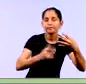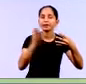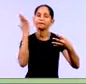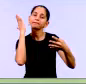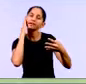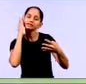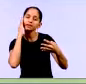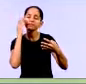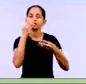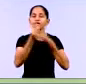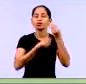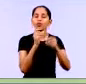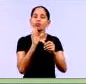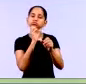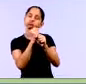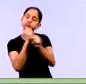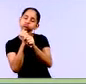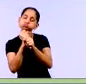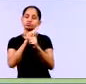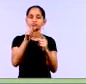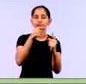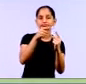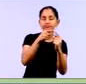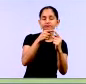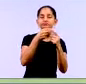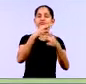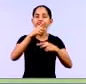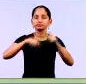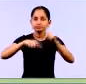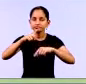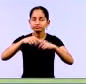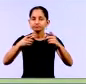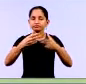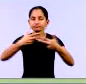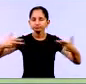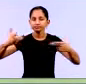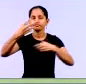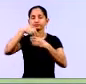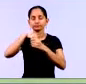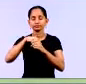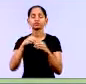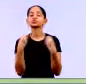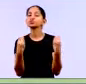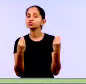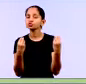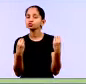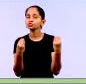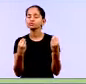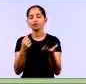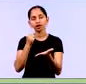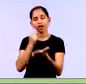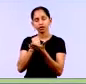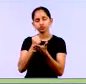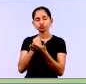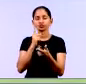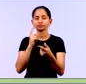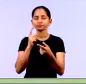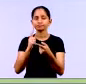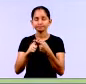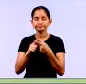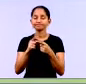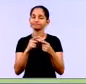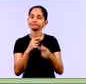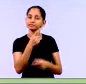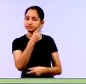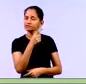precisamos saber para o orçamento de matéria-prima? Professor, nos ajude aí, por favor. Então, uma